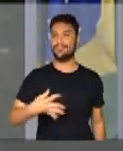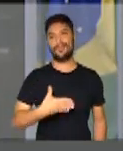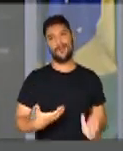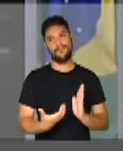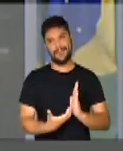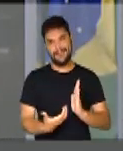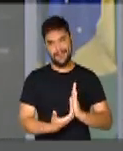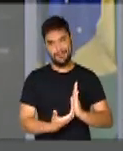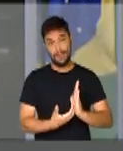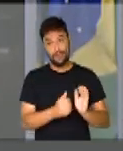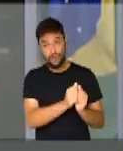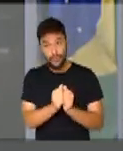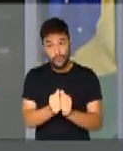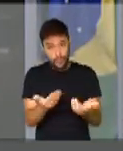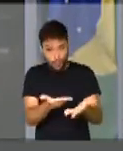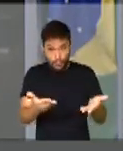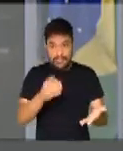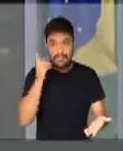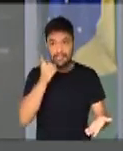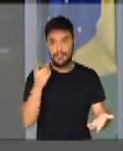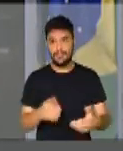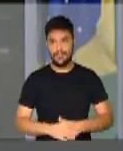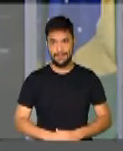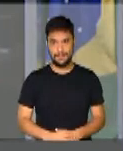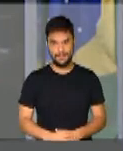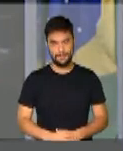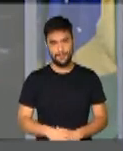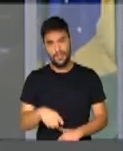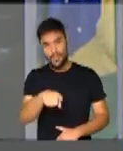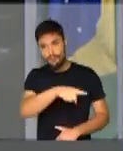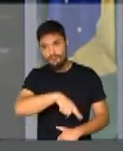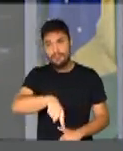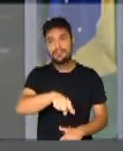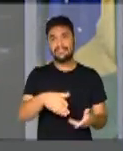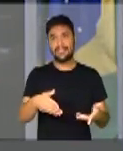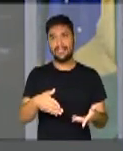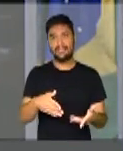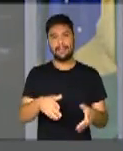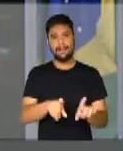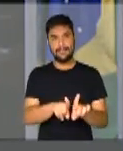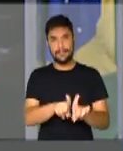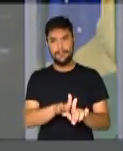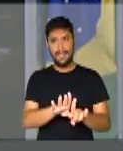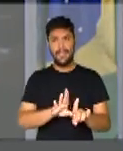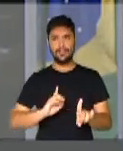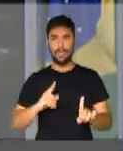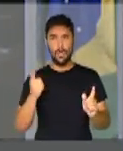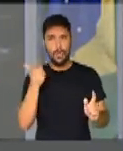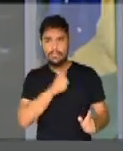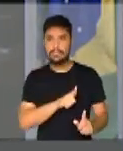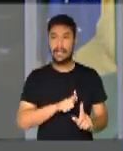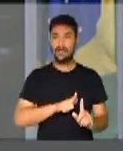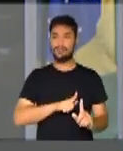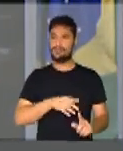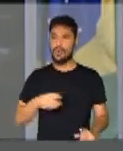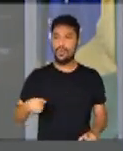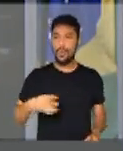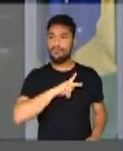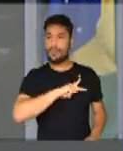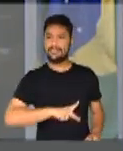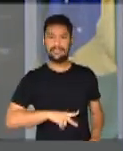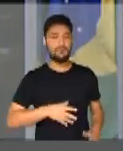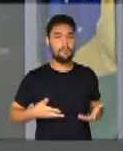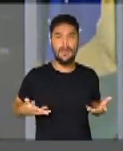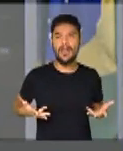Câmara com todos vocês. Que possam fazer um excelente mandato. Conte com